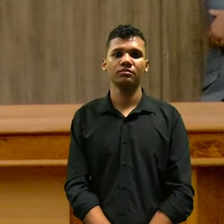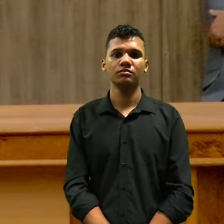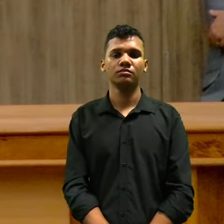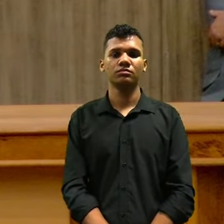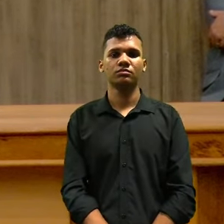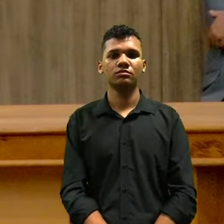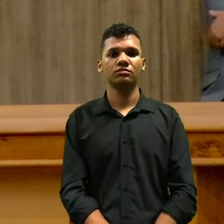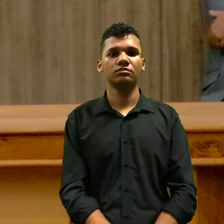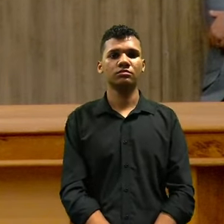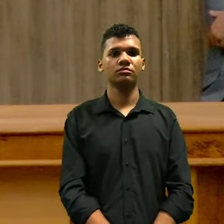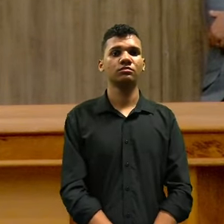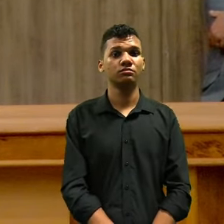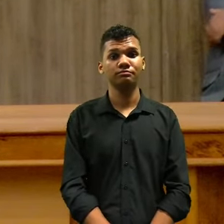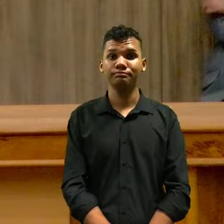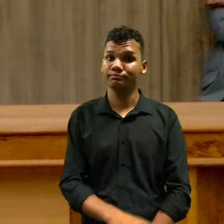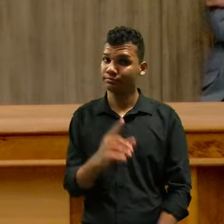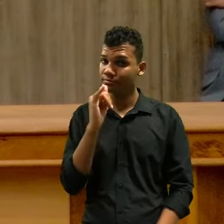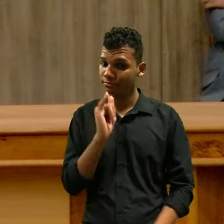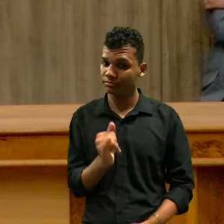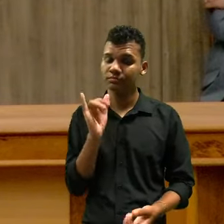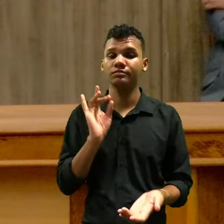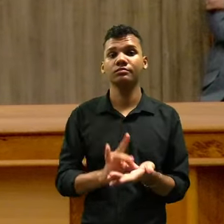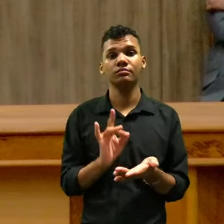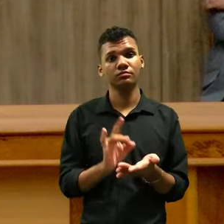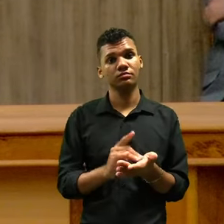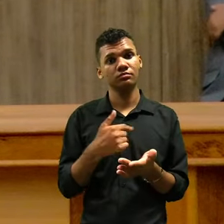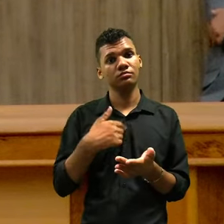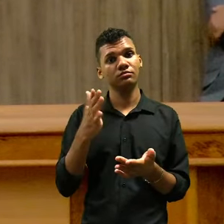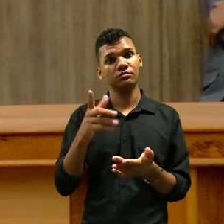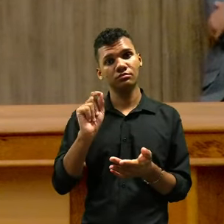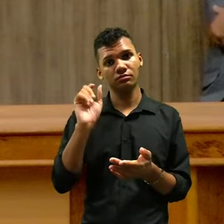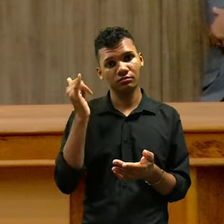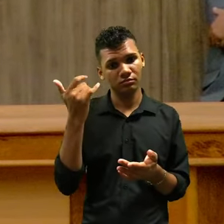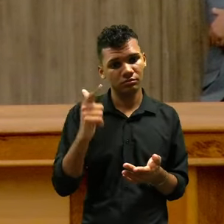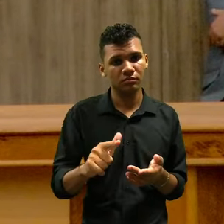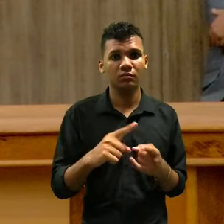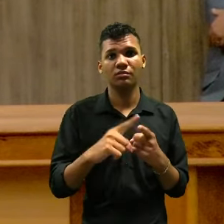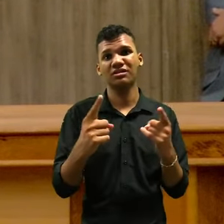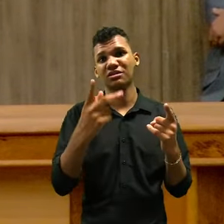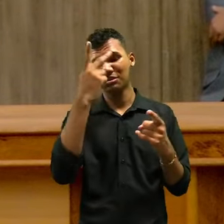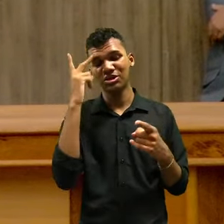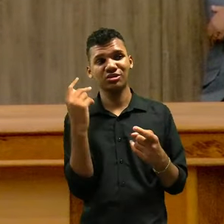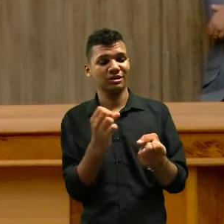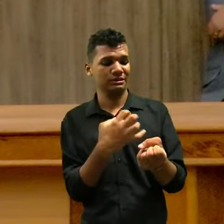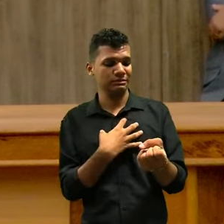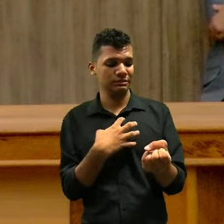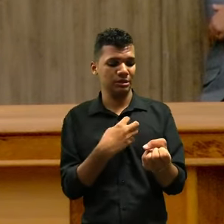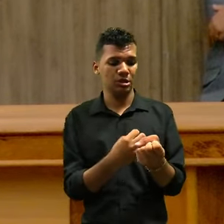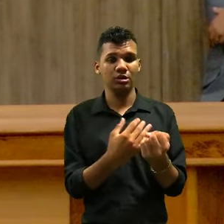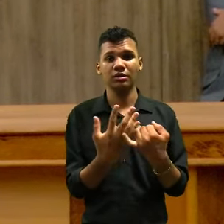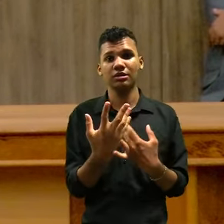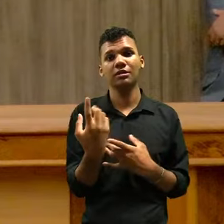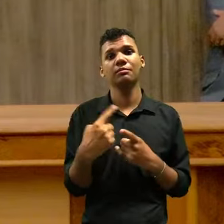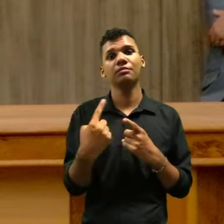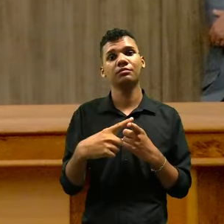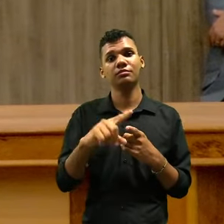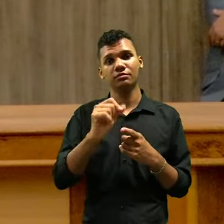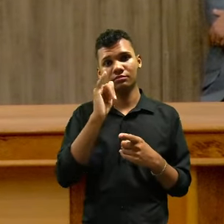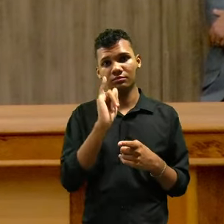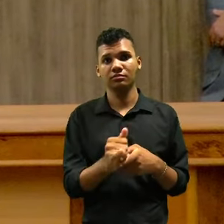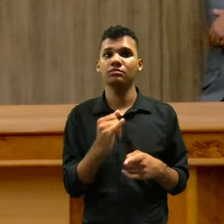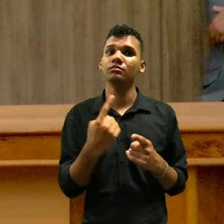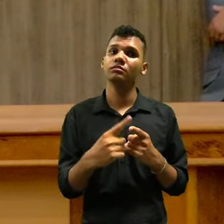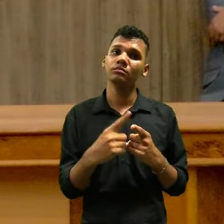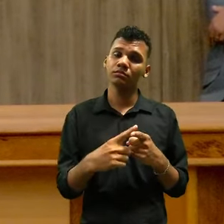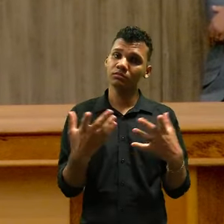crente negócio sério eu já falar os que são emocional hoje vão sofrer demais porque eu vou só pra Bíblia aqui hoje à noite